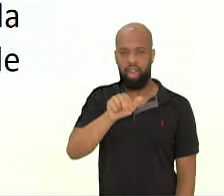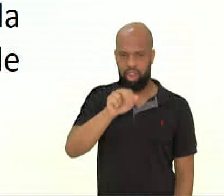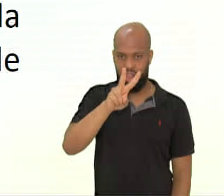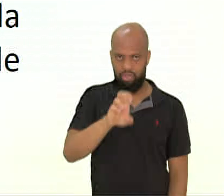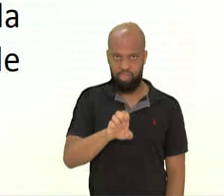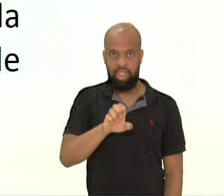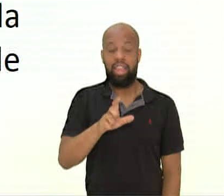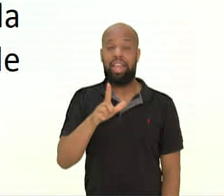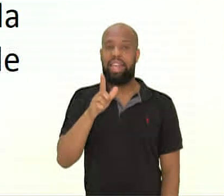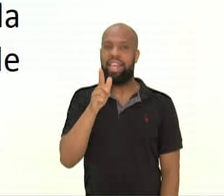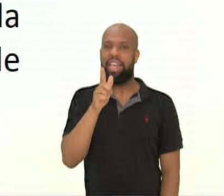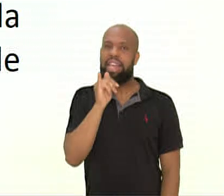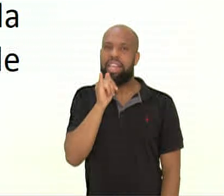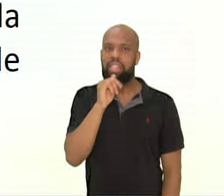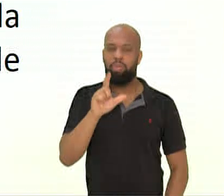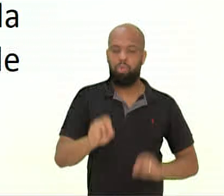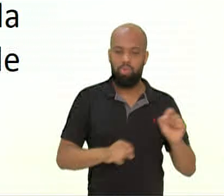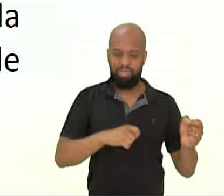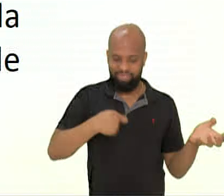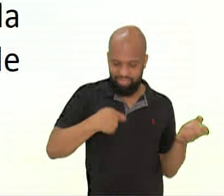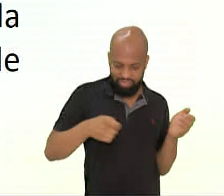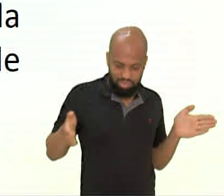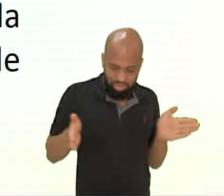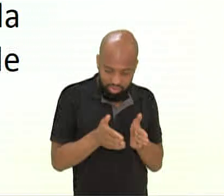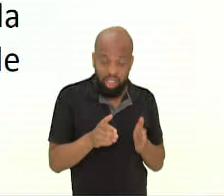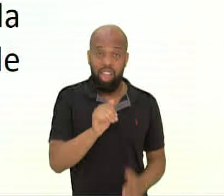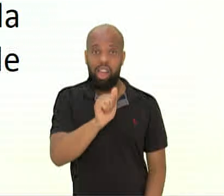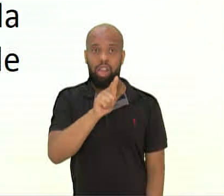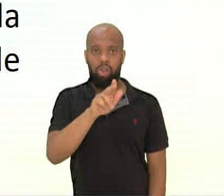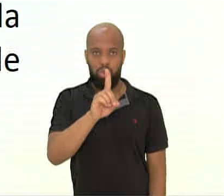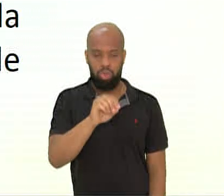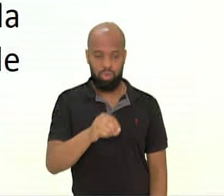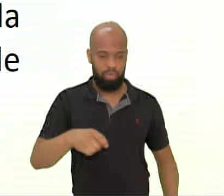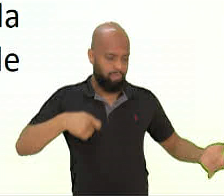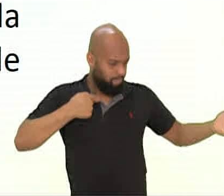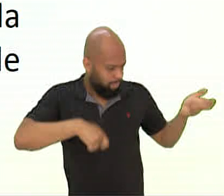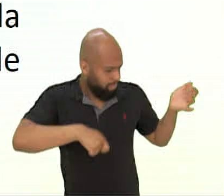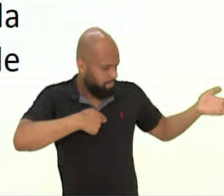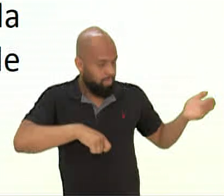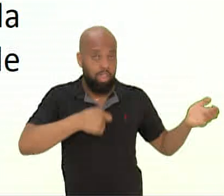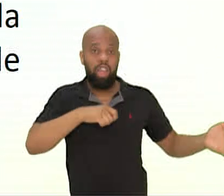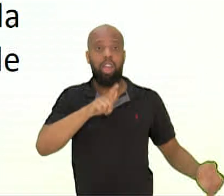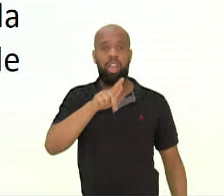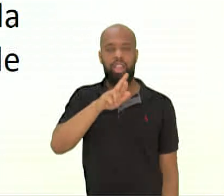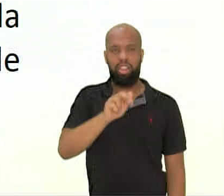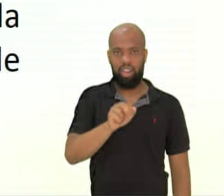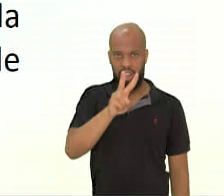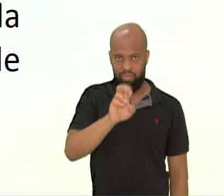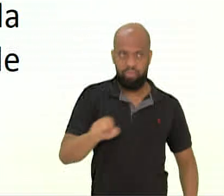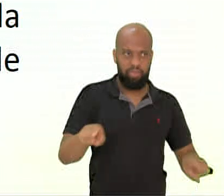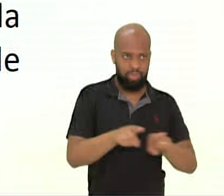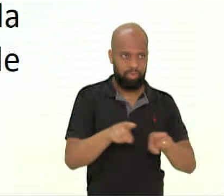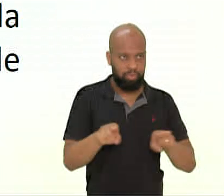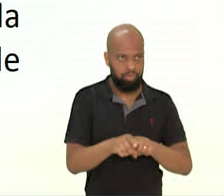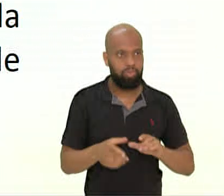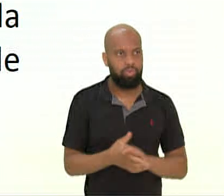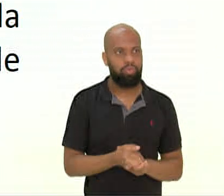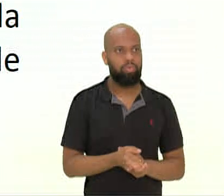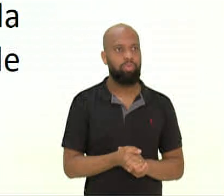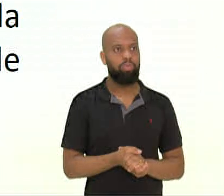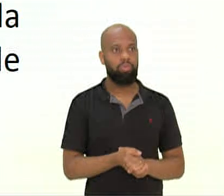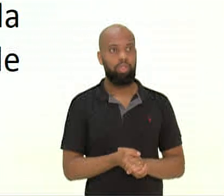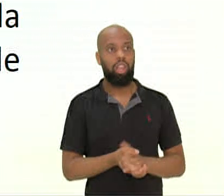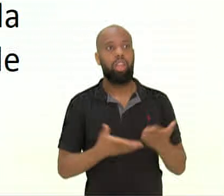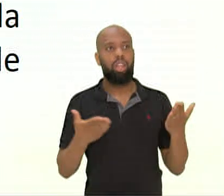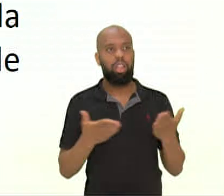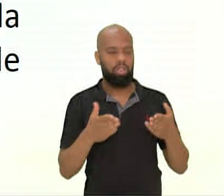O cavaquinho traz a ideia de som agudo, já o violão traz um som um pouco mais grave, dessa tendência ali. Avançando aqui então, temos também a